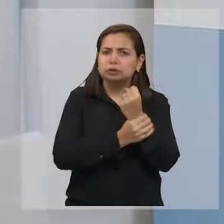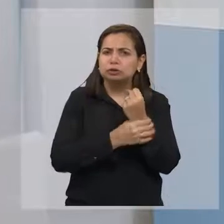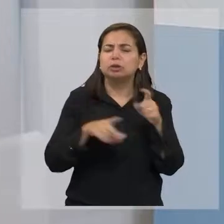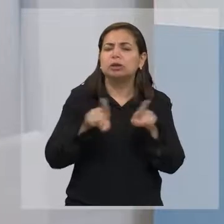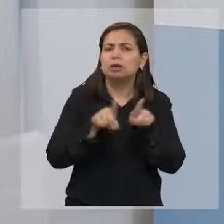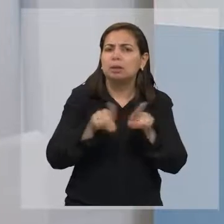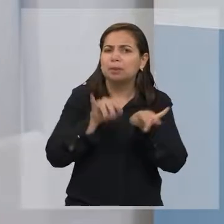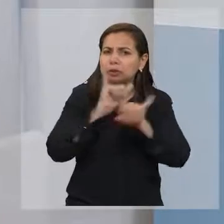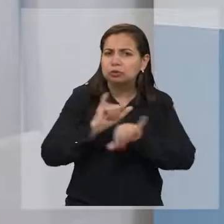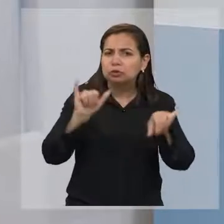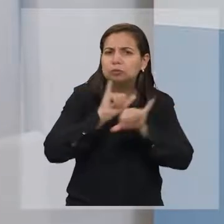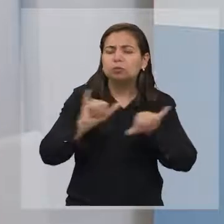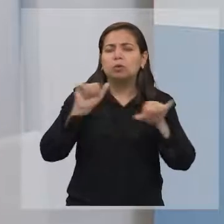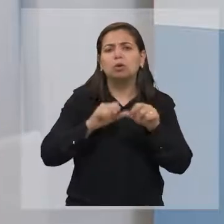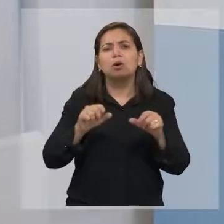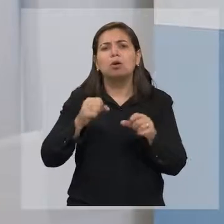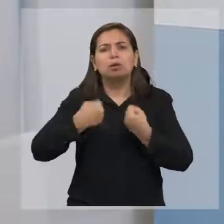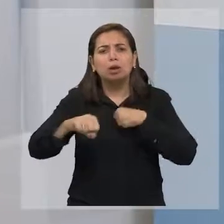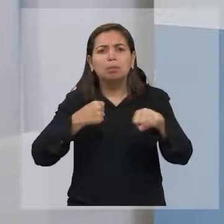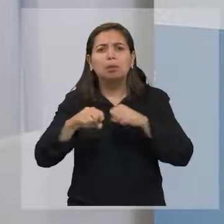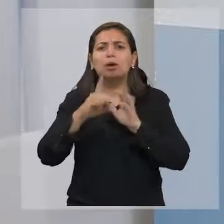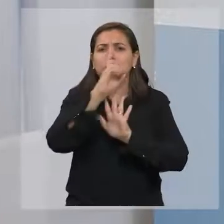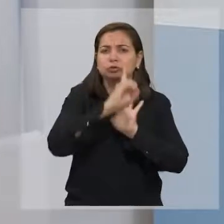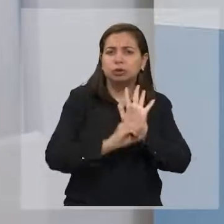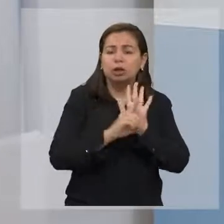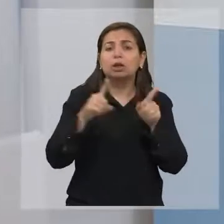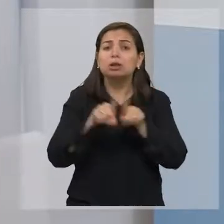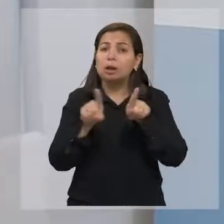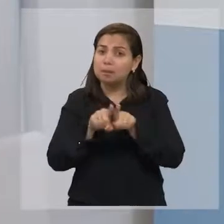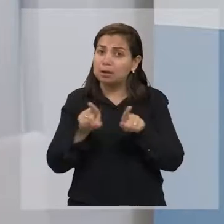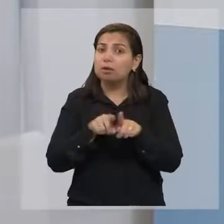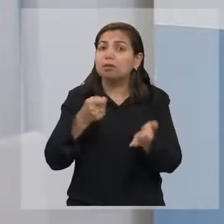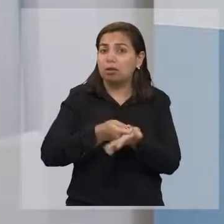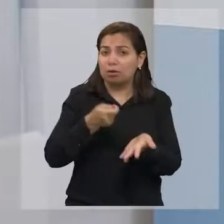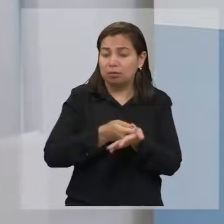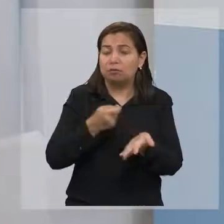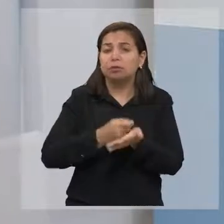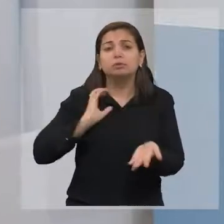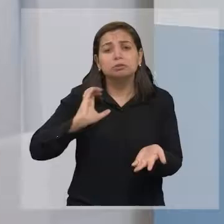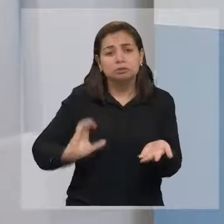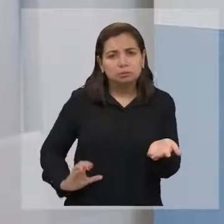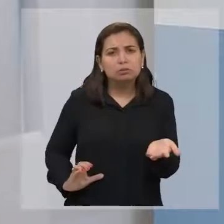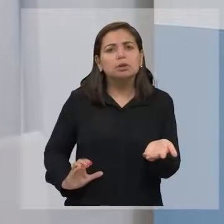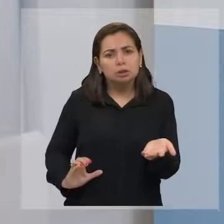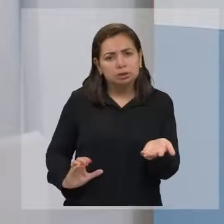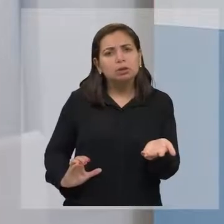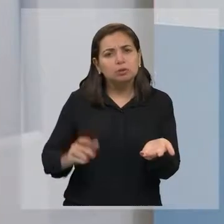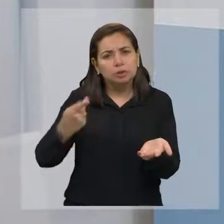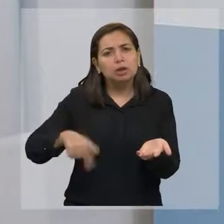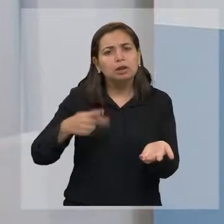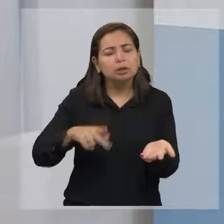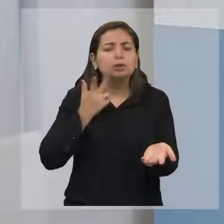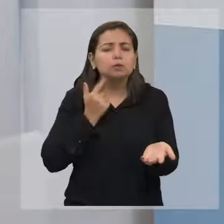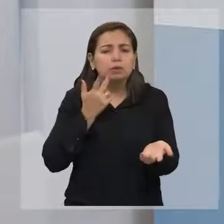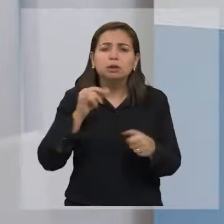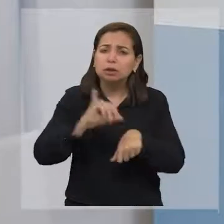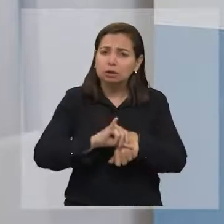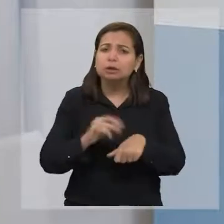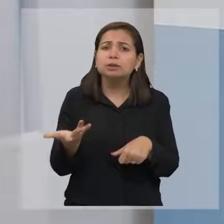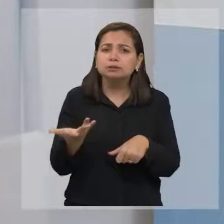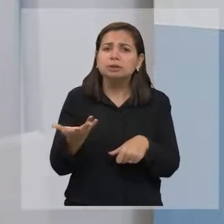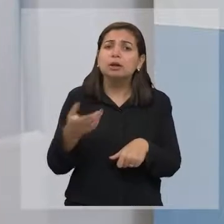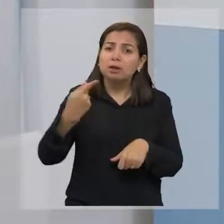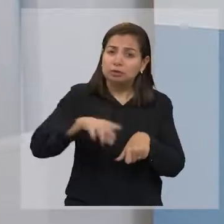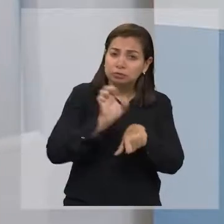manutenção, divulgação, debate dos direitos e deveres de cidadãos e cidadãs de Fortaleza, do Ceará e do